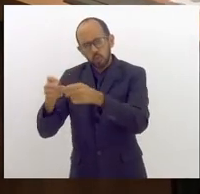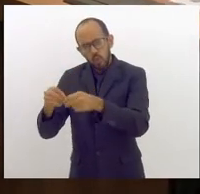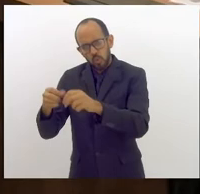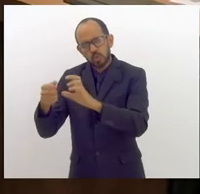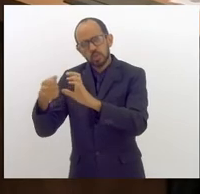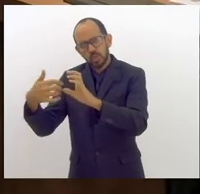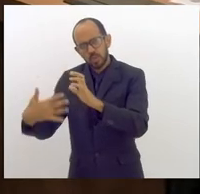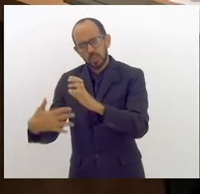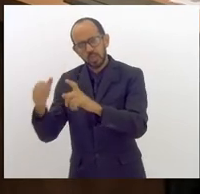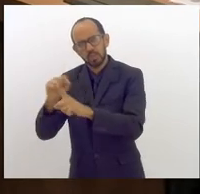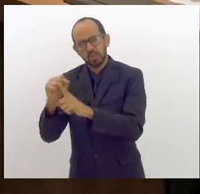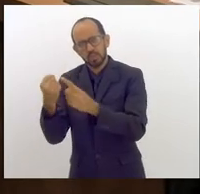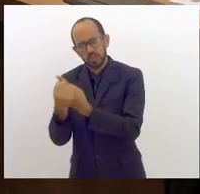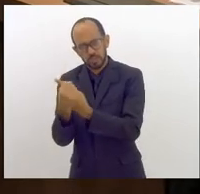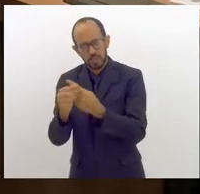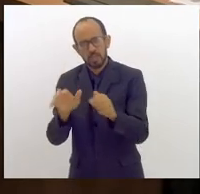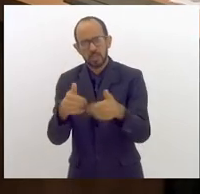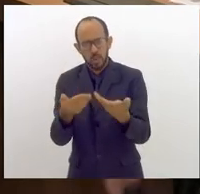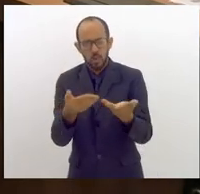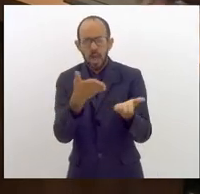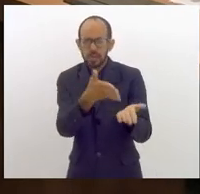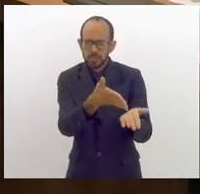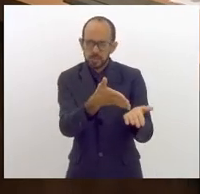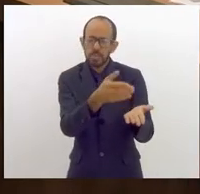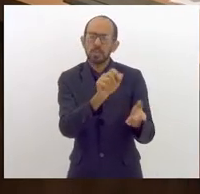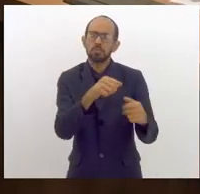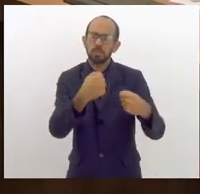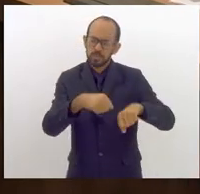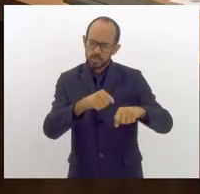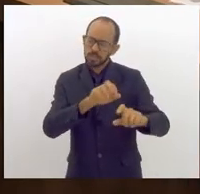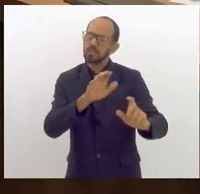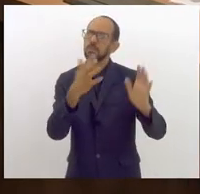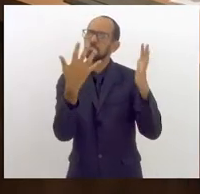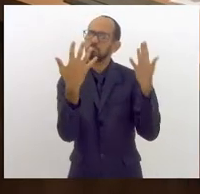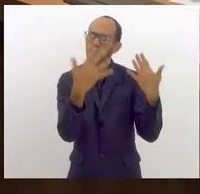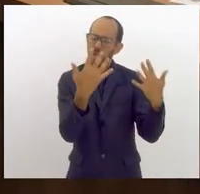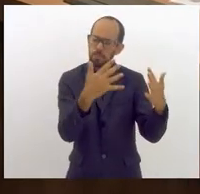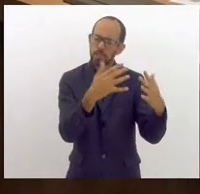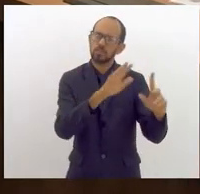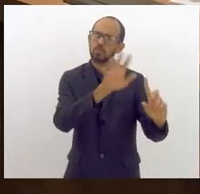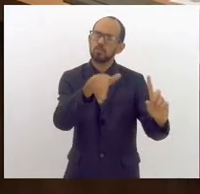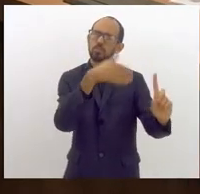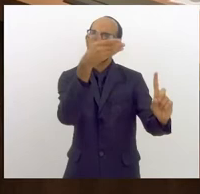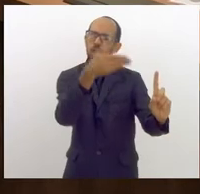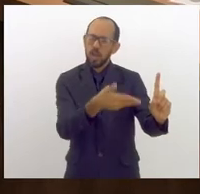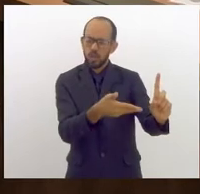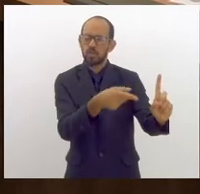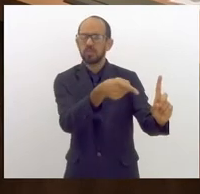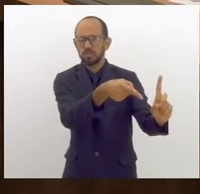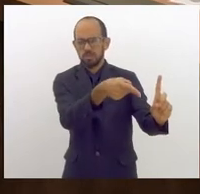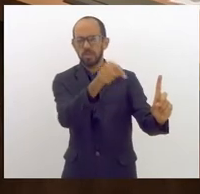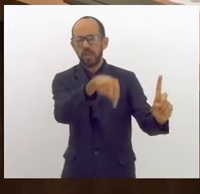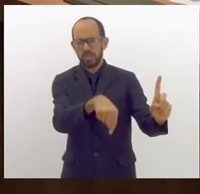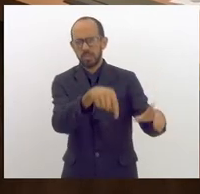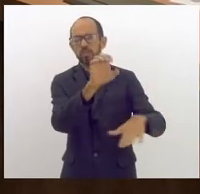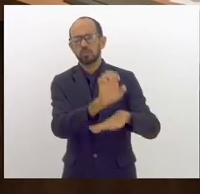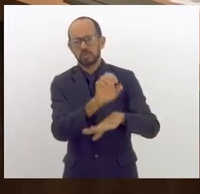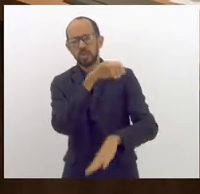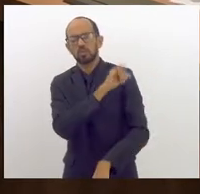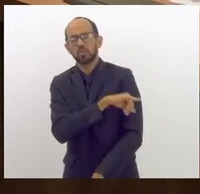nesse sentido aurê mais que merece ser reconhecido como patrimônio imaterial e cultural do Estado do Rio de Janeiro